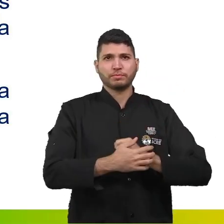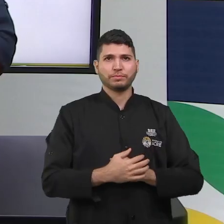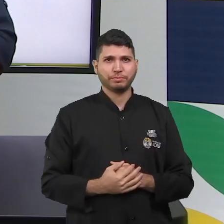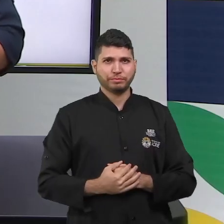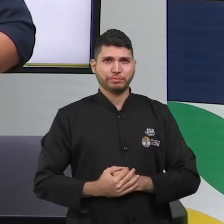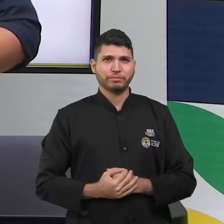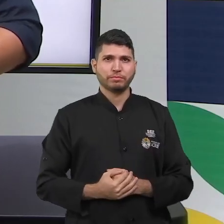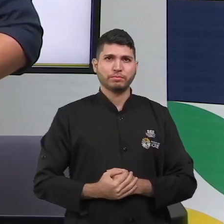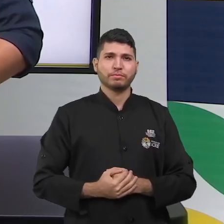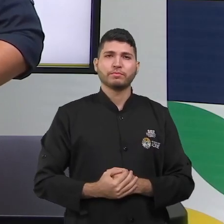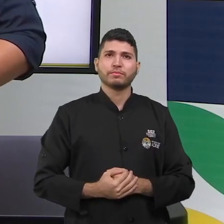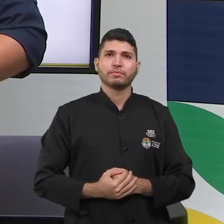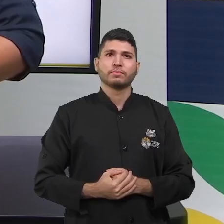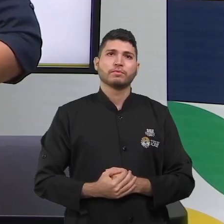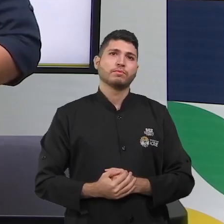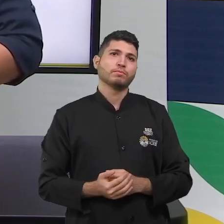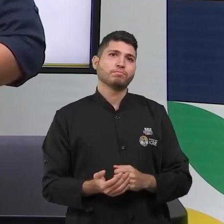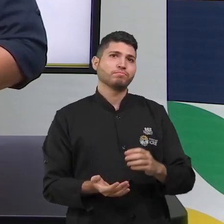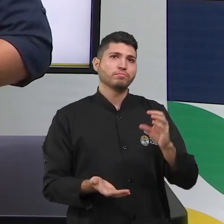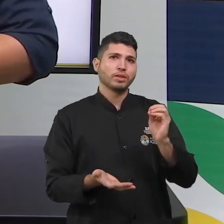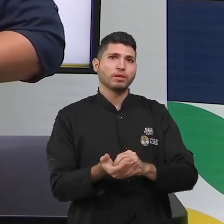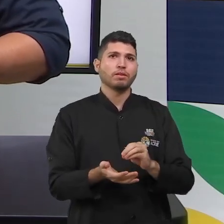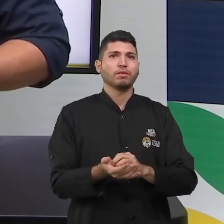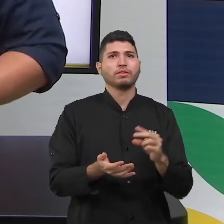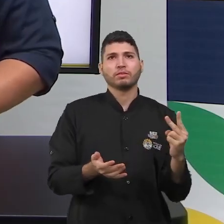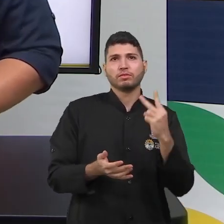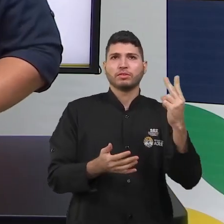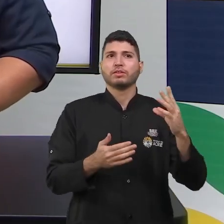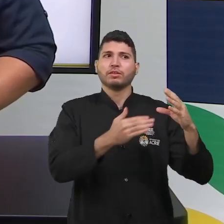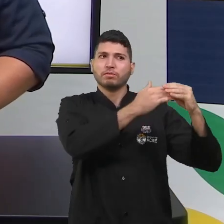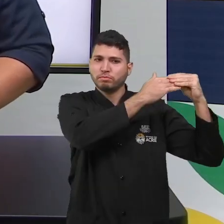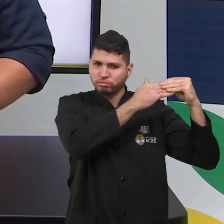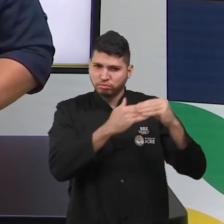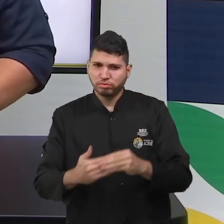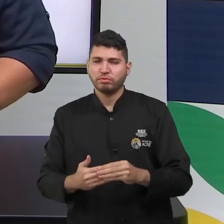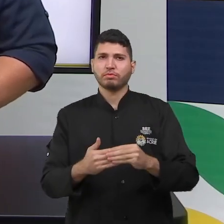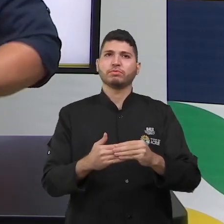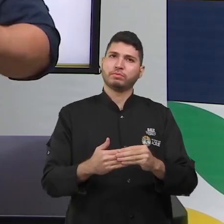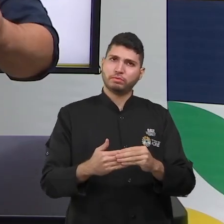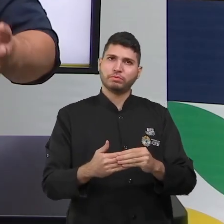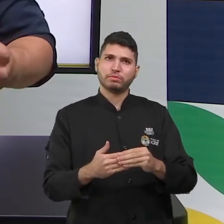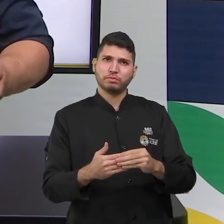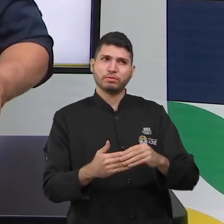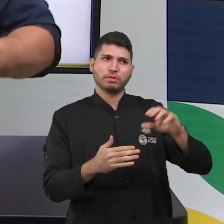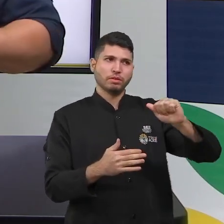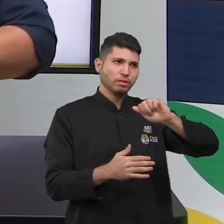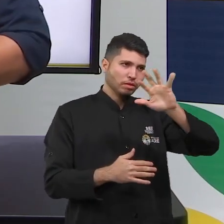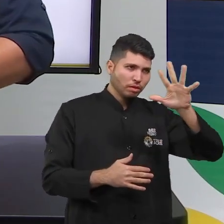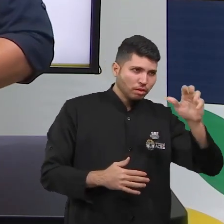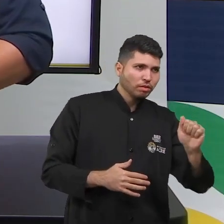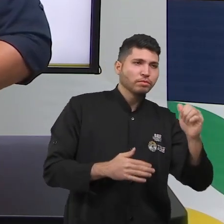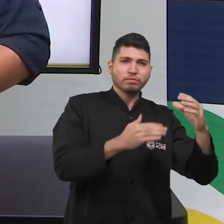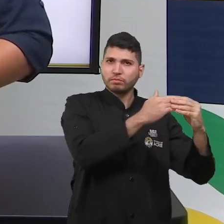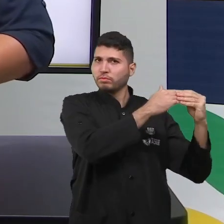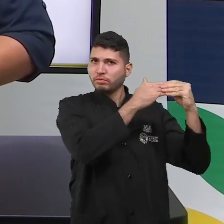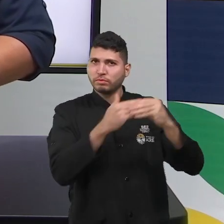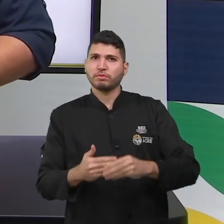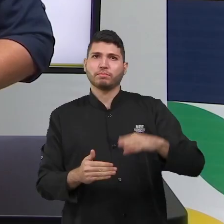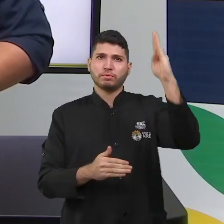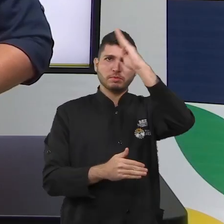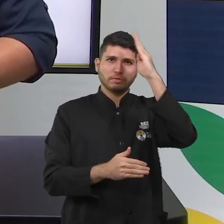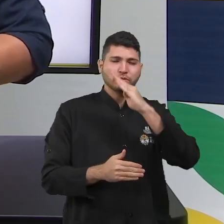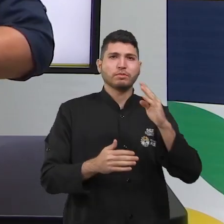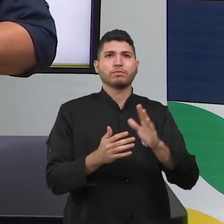que nós temos? Uma mão de obra trazida de forma forçada para o Brasil, da África para o Brasil, pelo europeu,